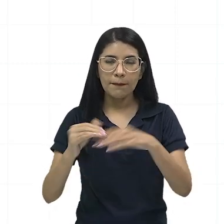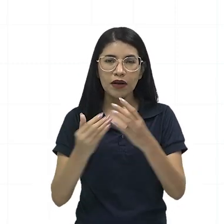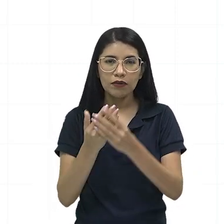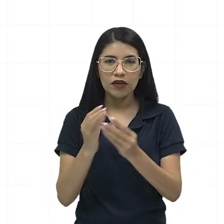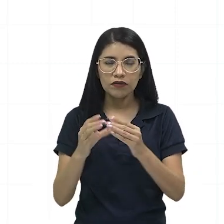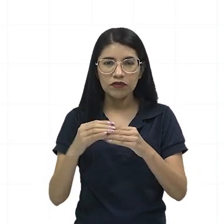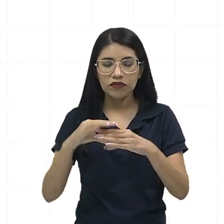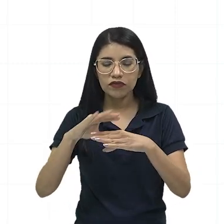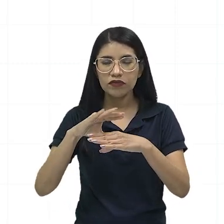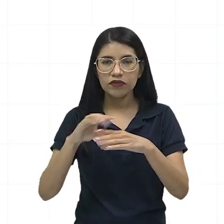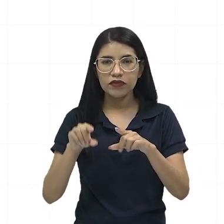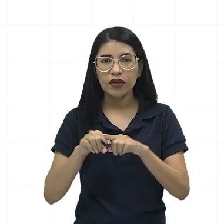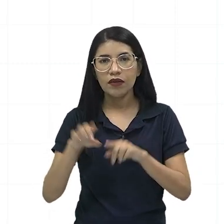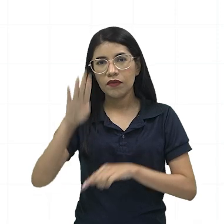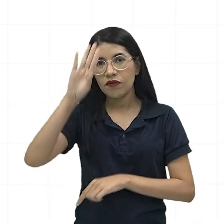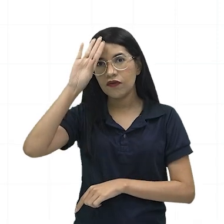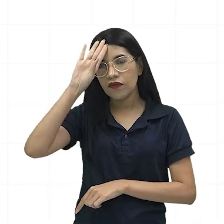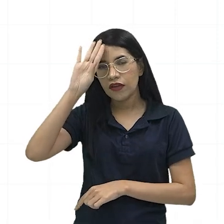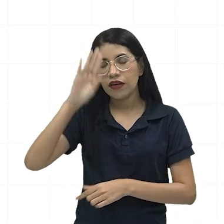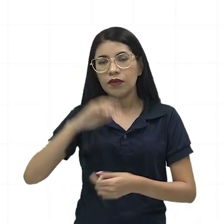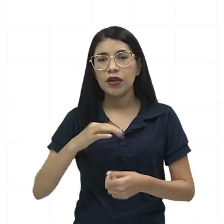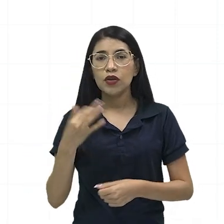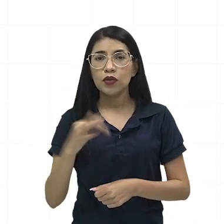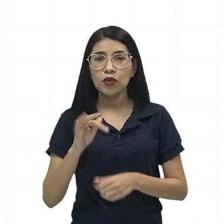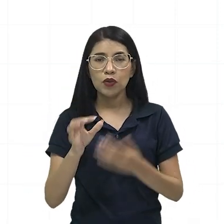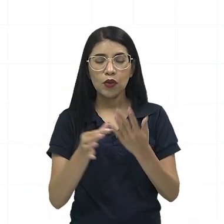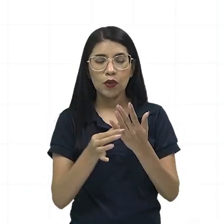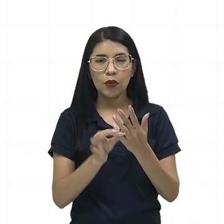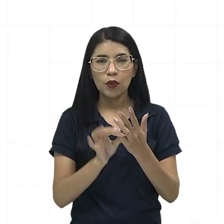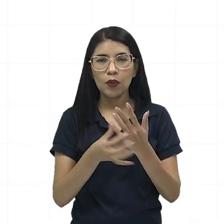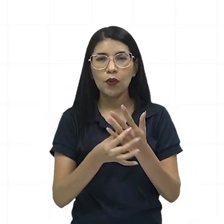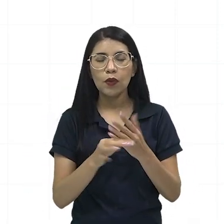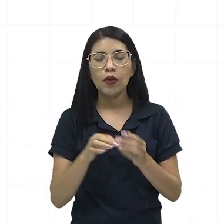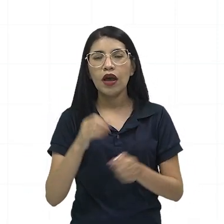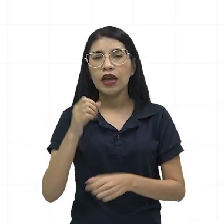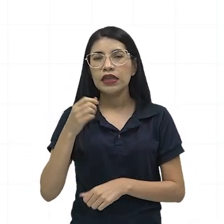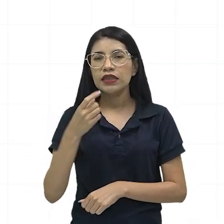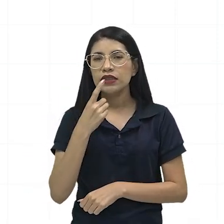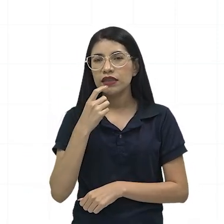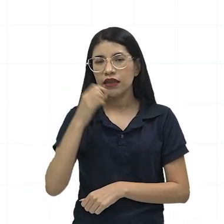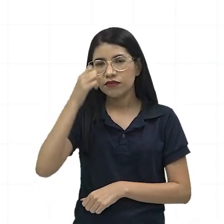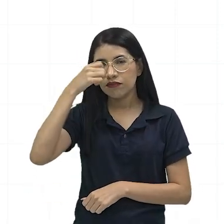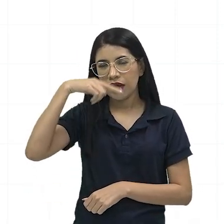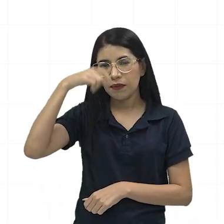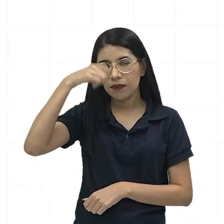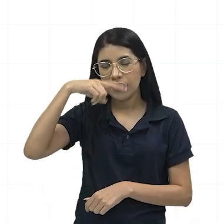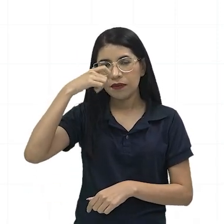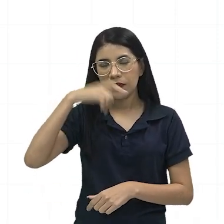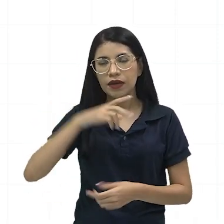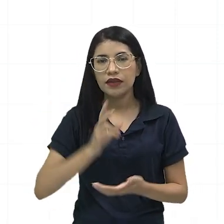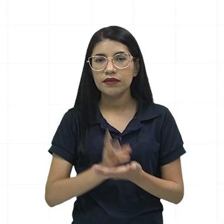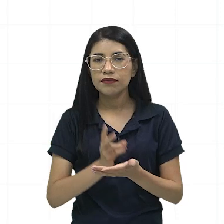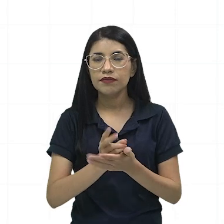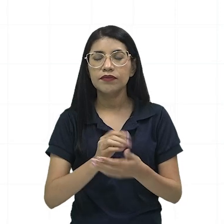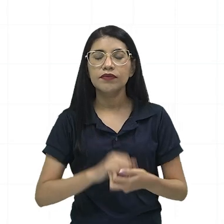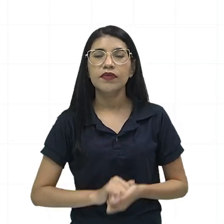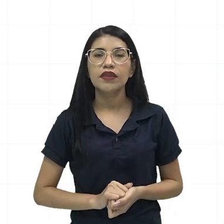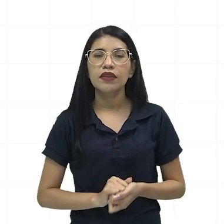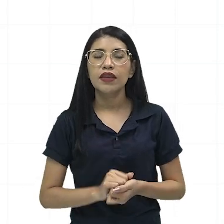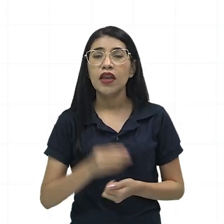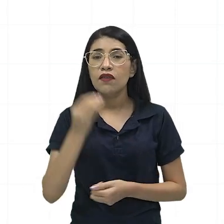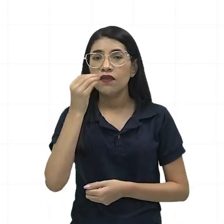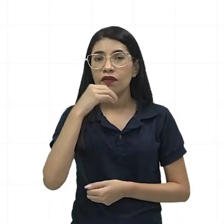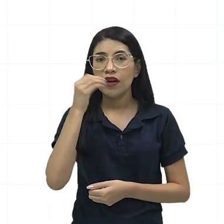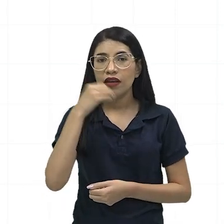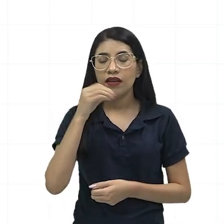pés, febre, dor nas juntas, sangramentos nasais recorrentes, diminuição da força muscular